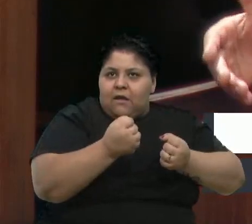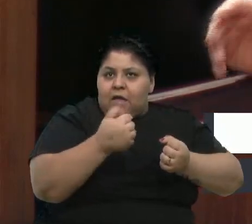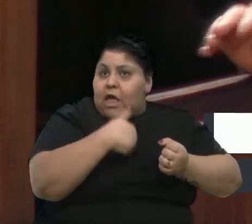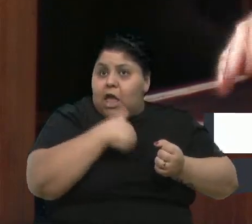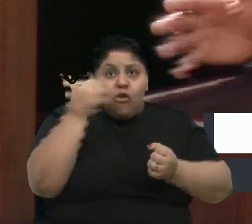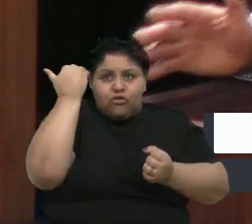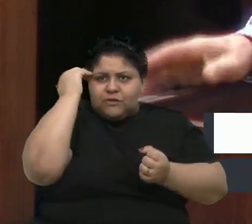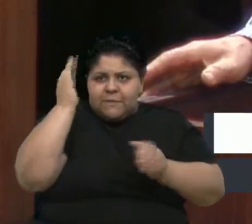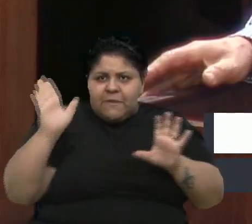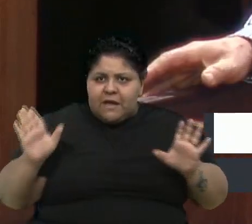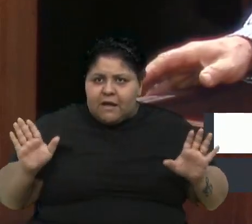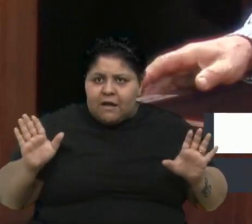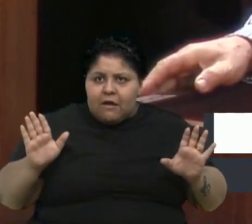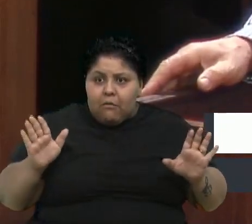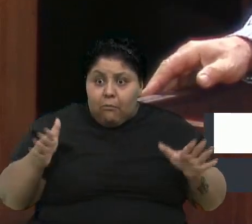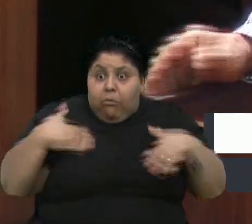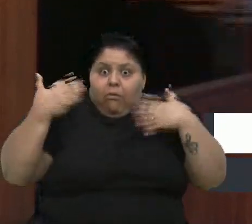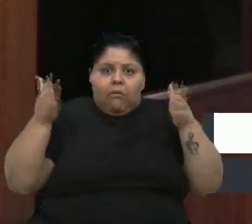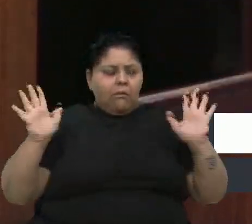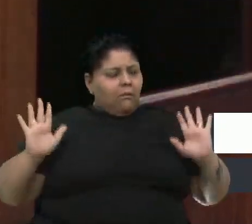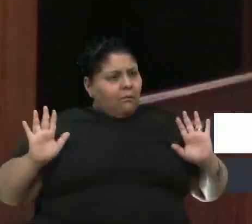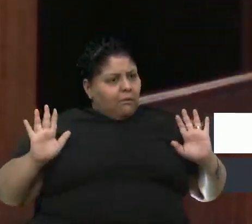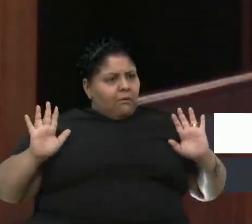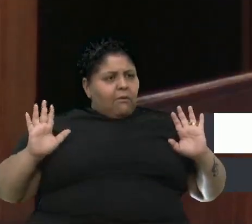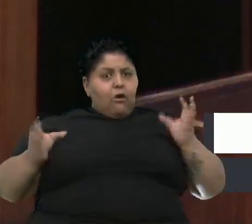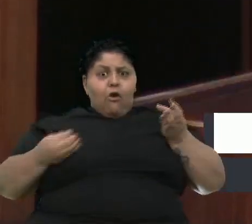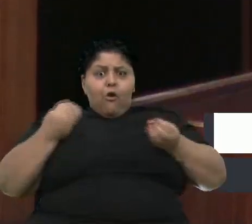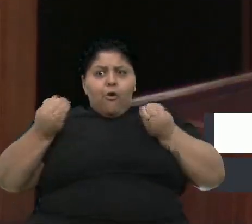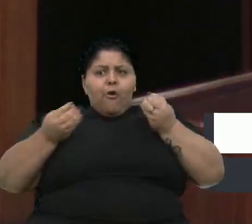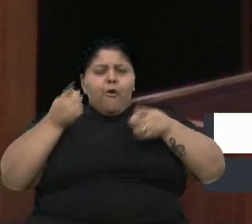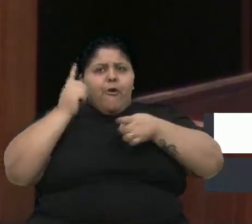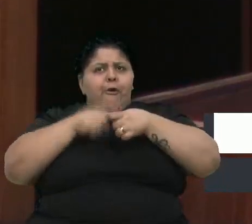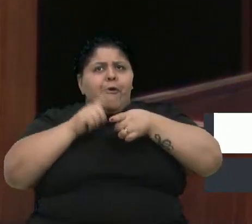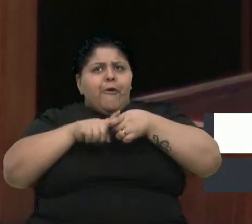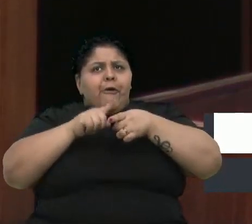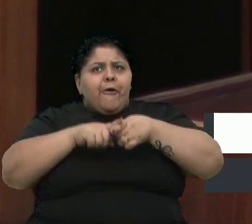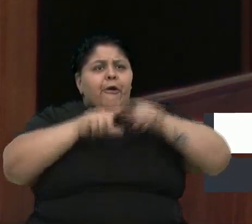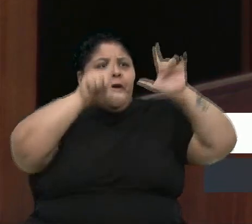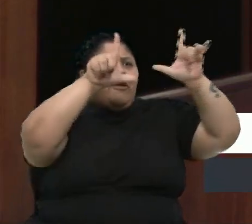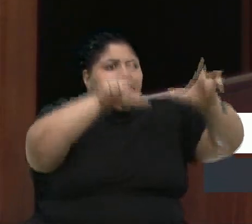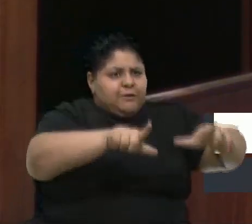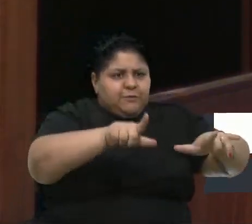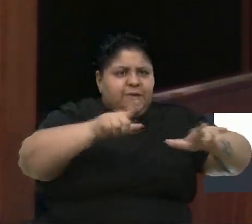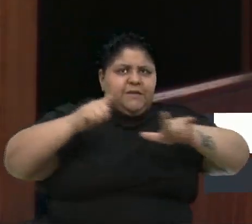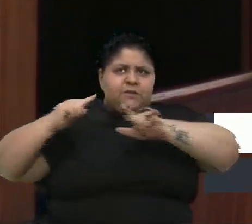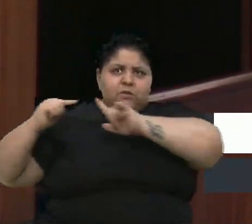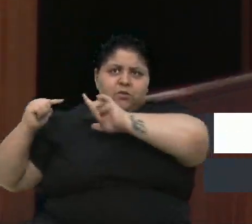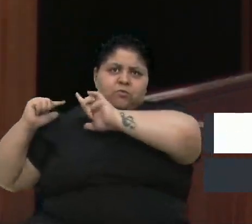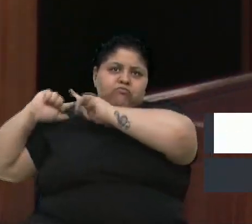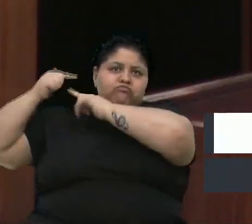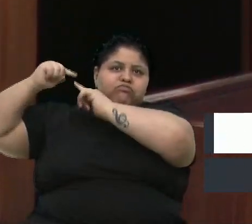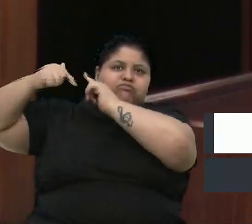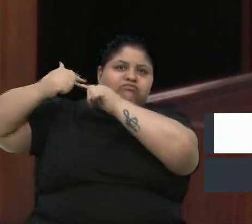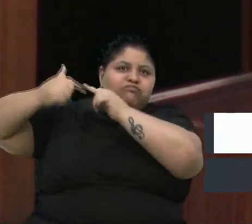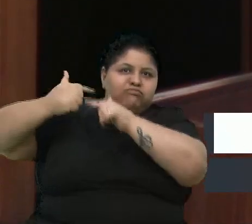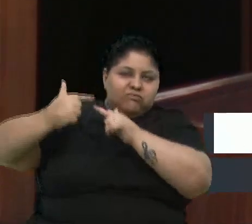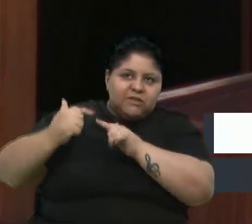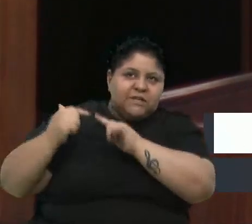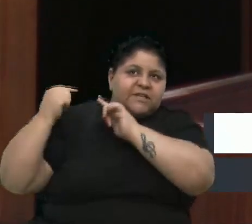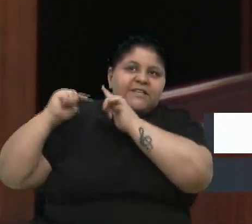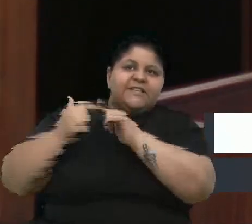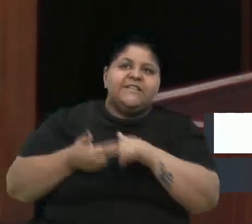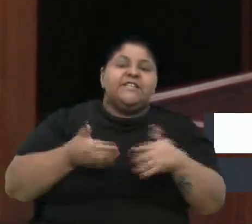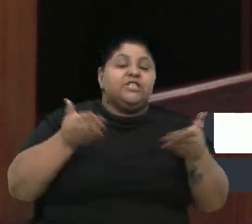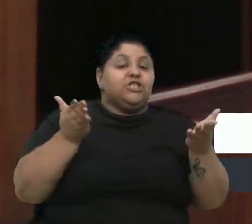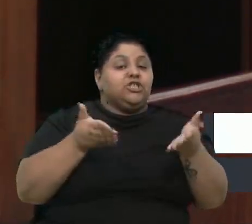estava no lado de cá, me peguei de surpresa, porque aquele evento, aquele espaço tradicional, era para ontem já estar ocupado